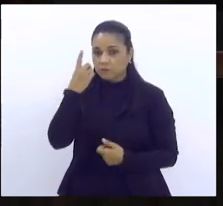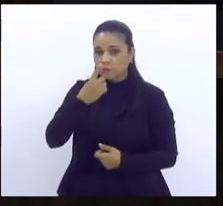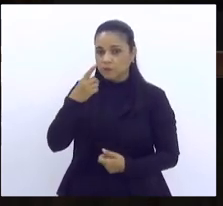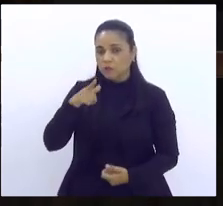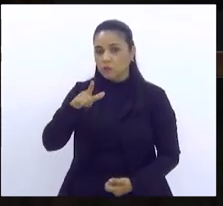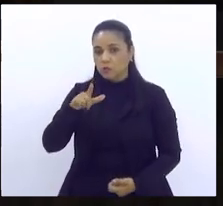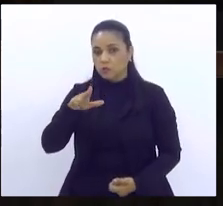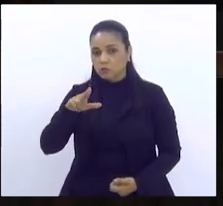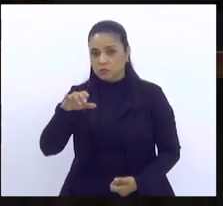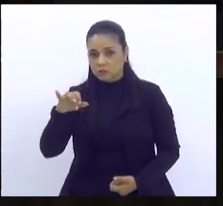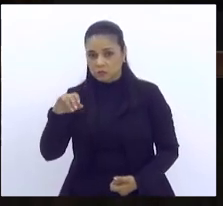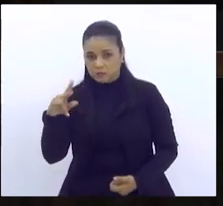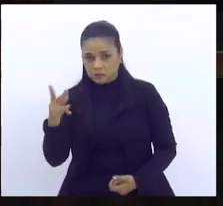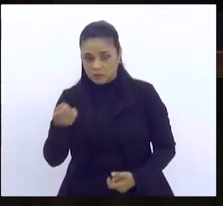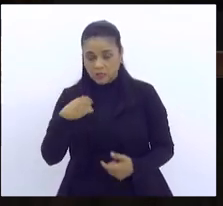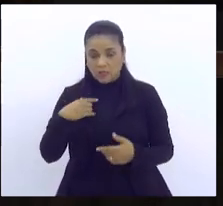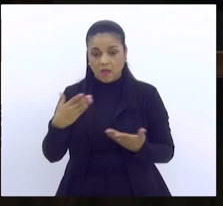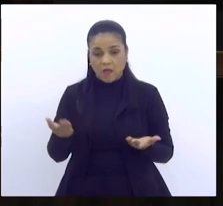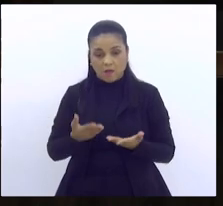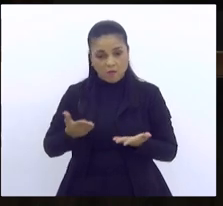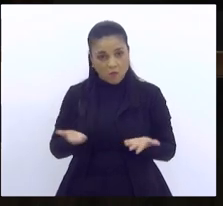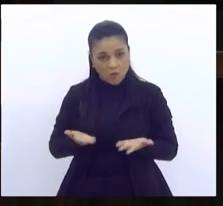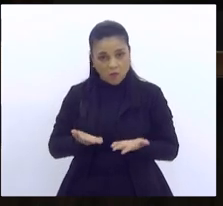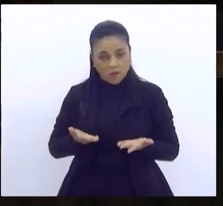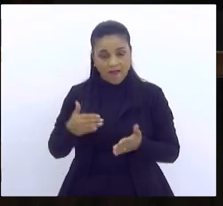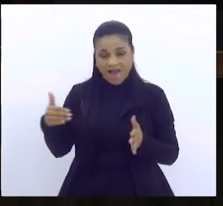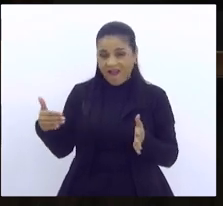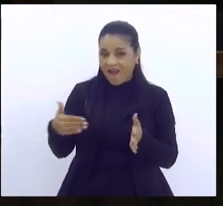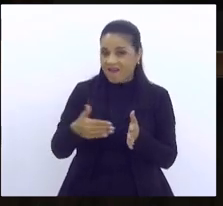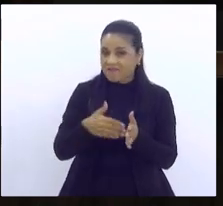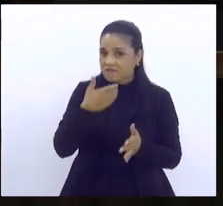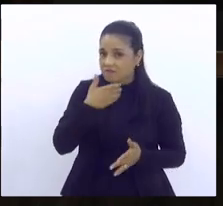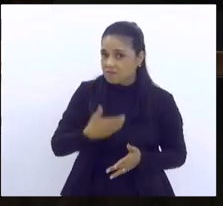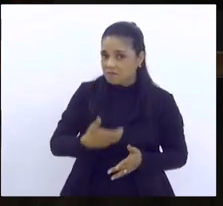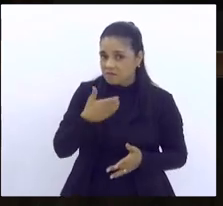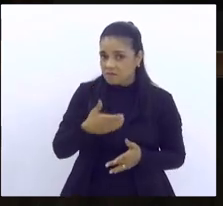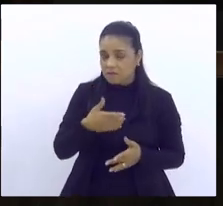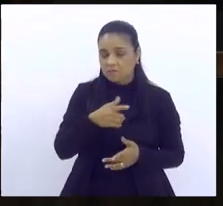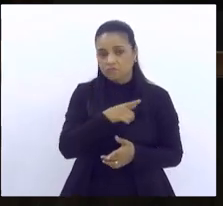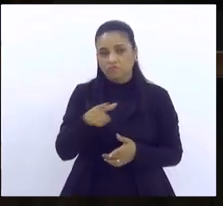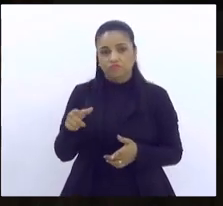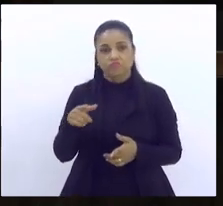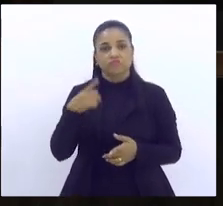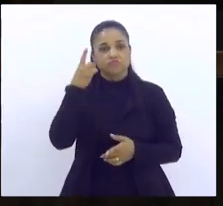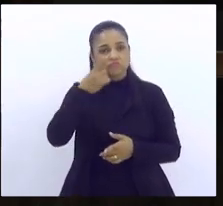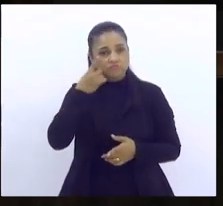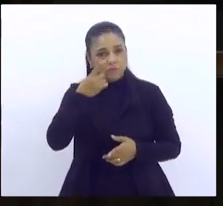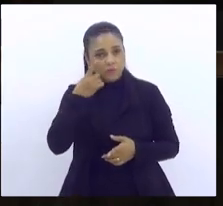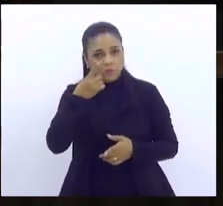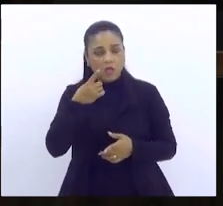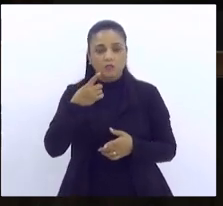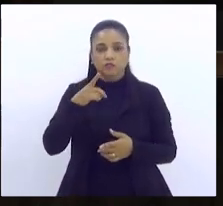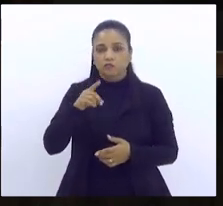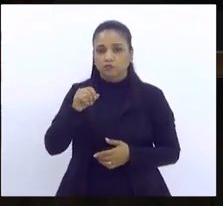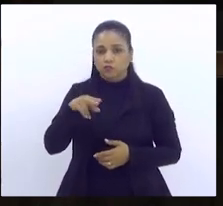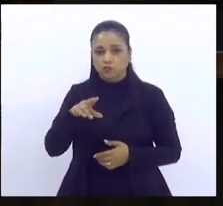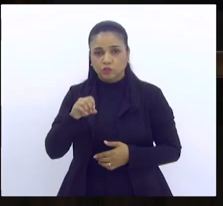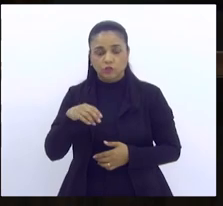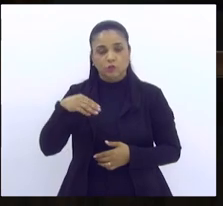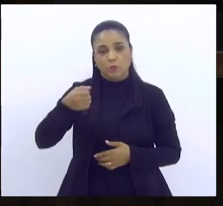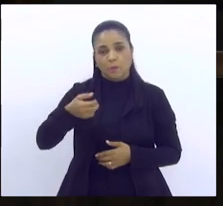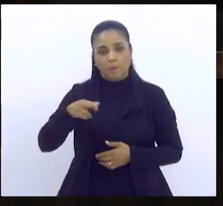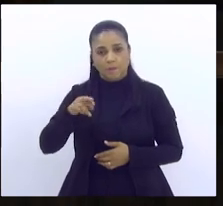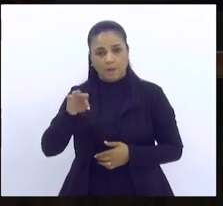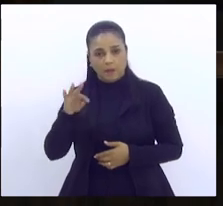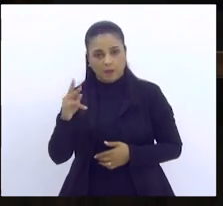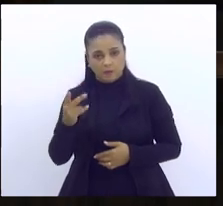a partir de agora até o final do ano, Gualberto, principalmente dos senhores, Vossa Excelência, Dino, Marta Rocha,